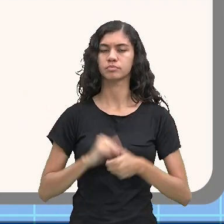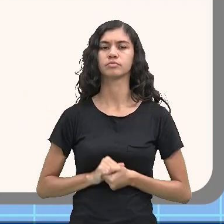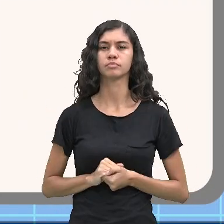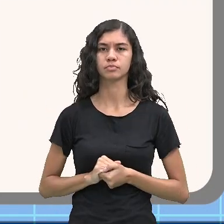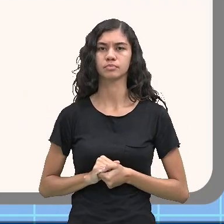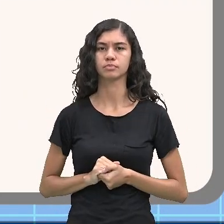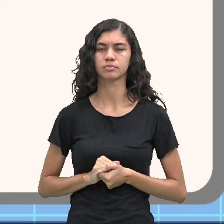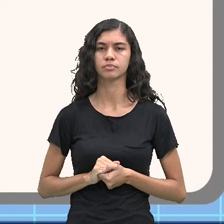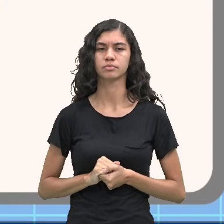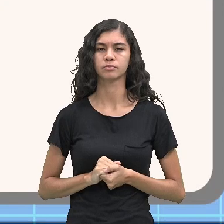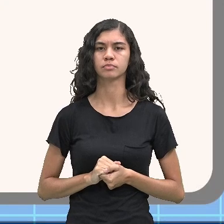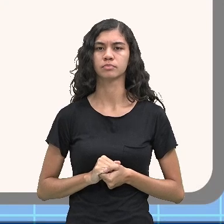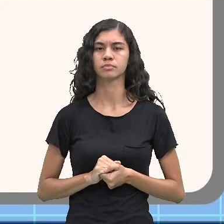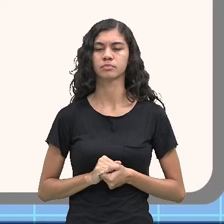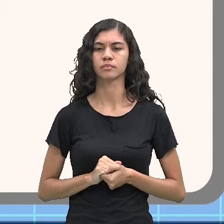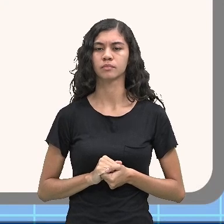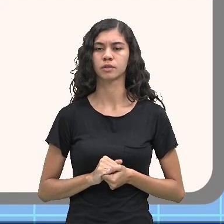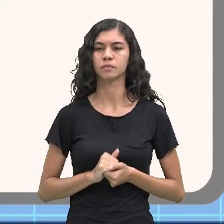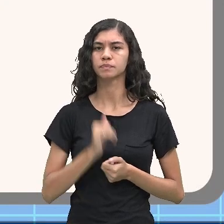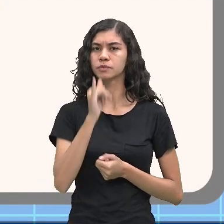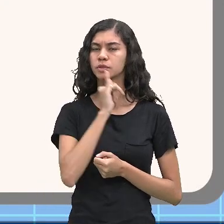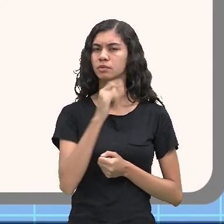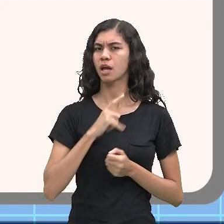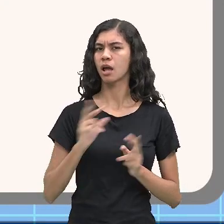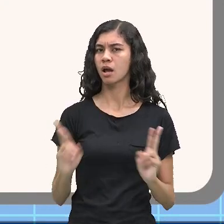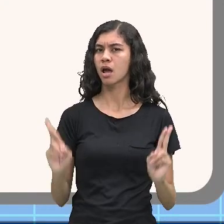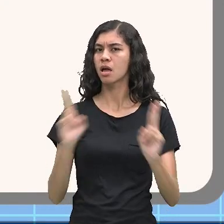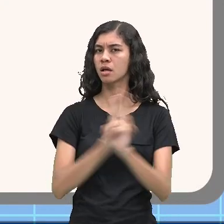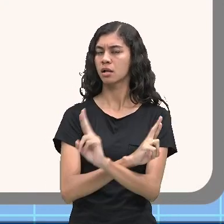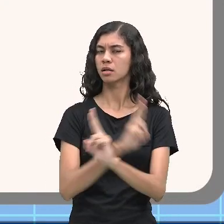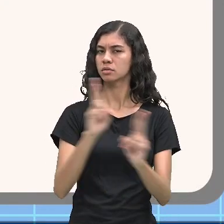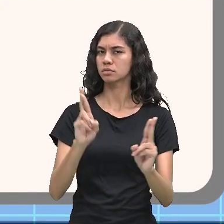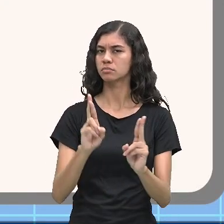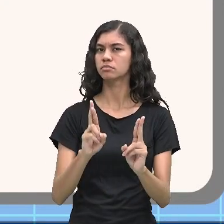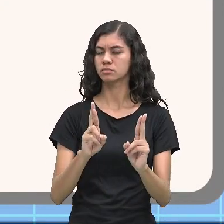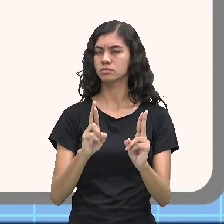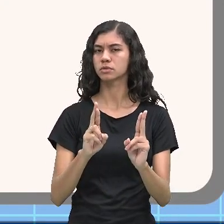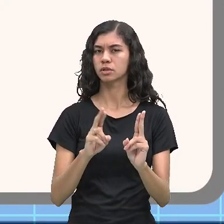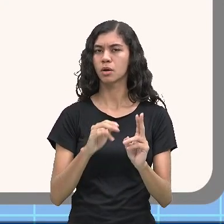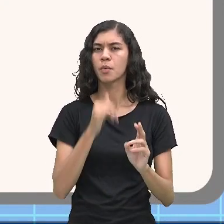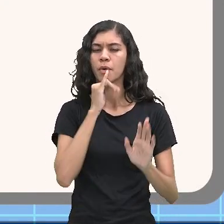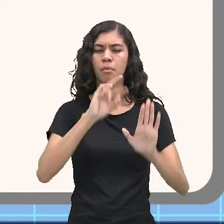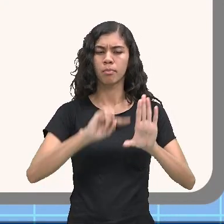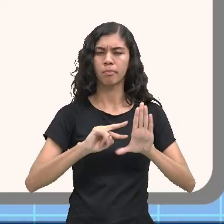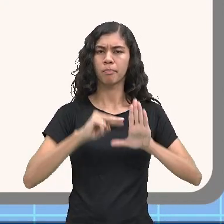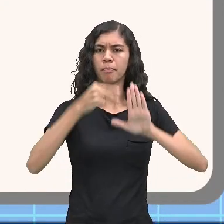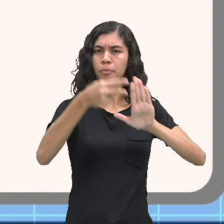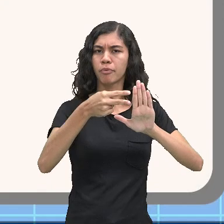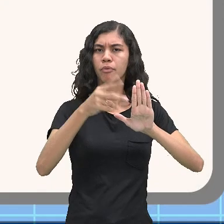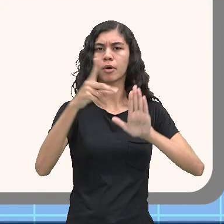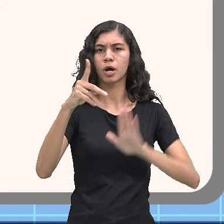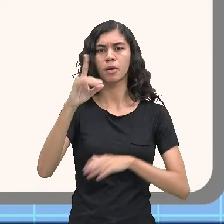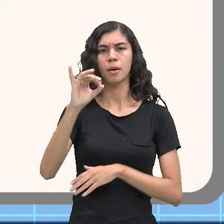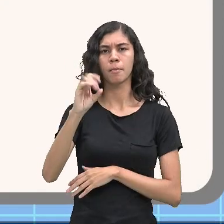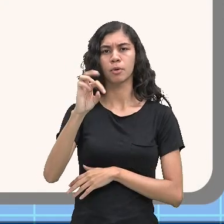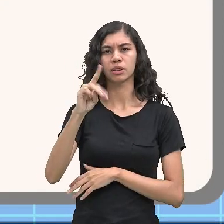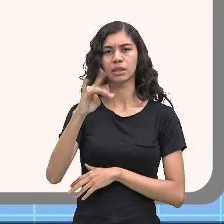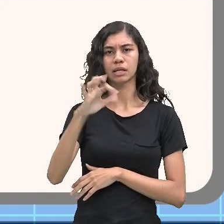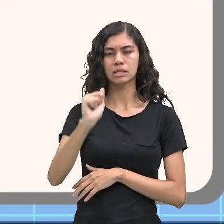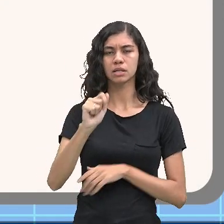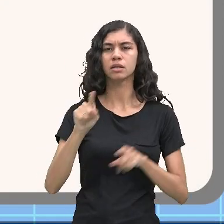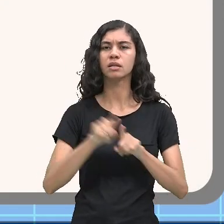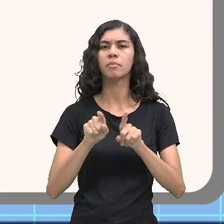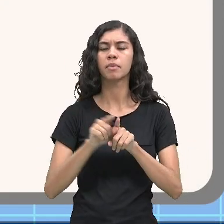veja, nós acabamos de estabelecer aí uma relação entre a potência elétrica total gerada e a